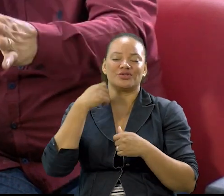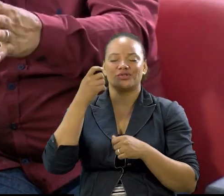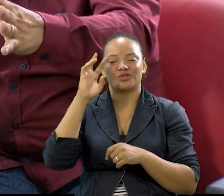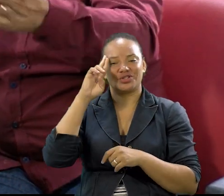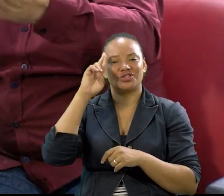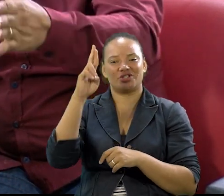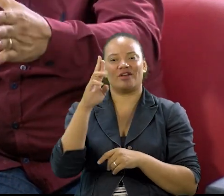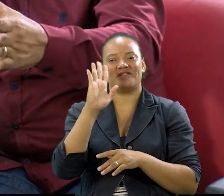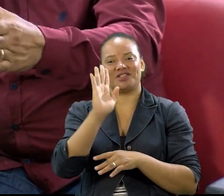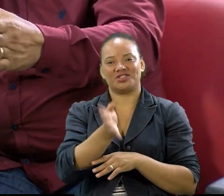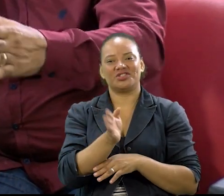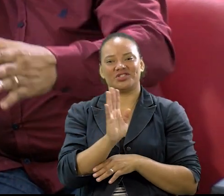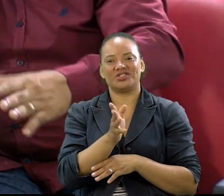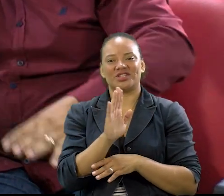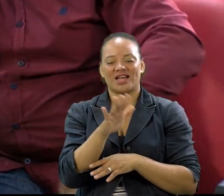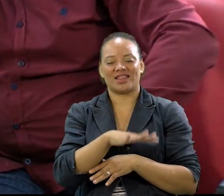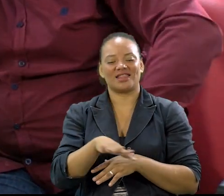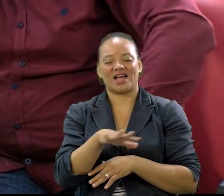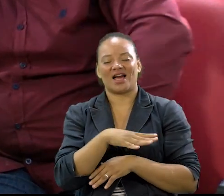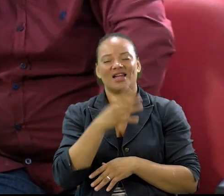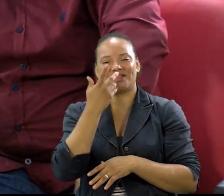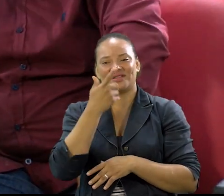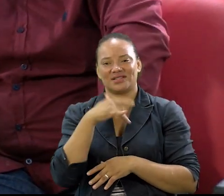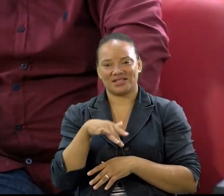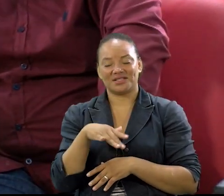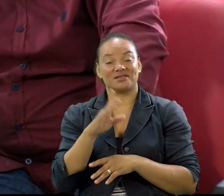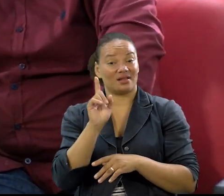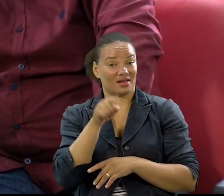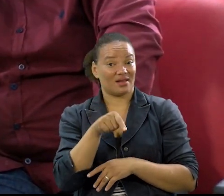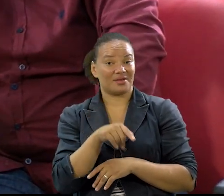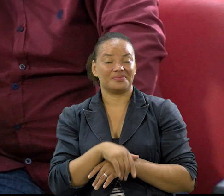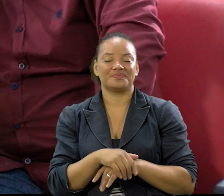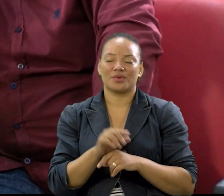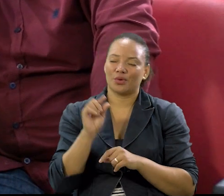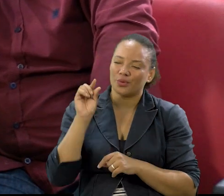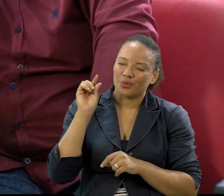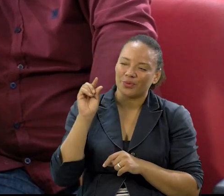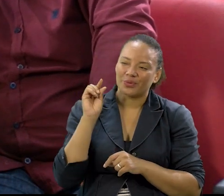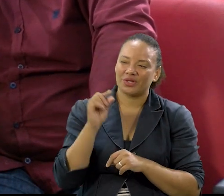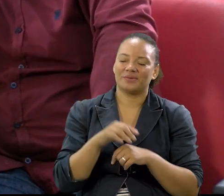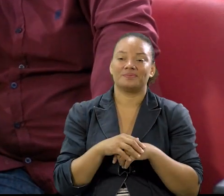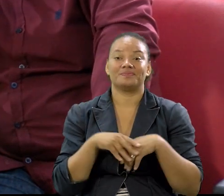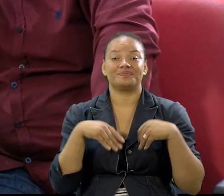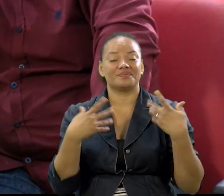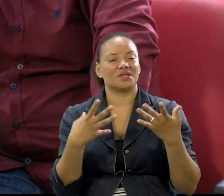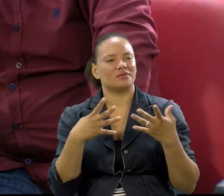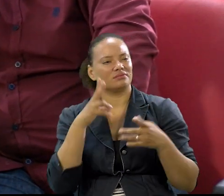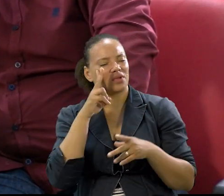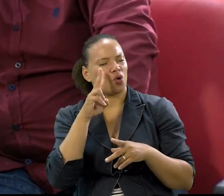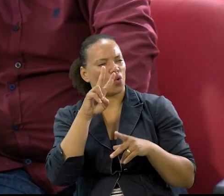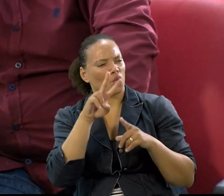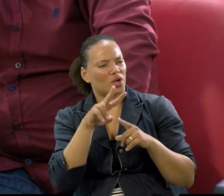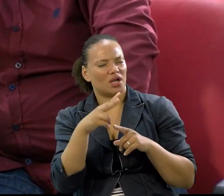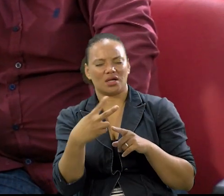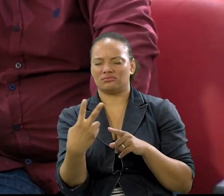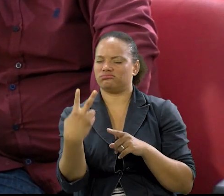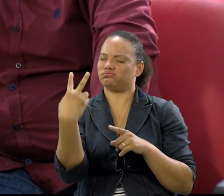do có posso fal agora então me diz o olhando isso esses anos todos que se passaram aí